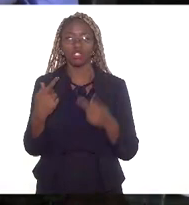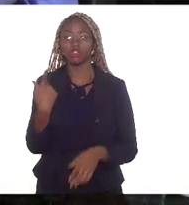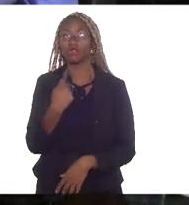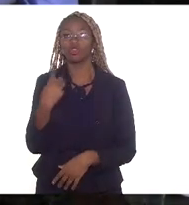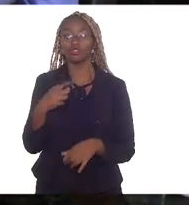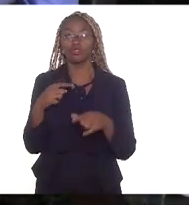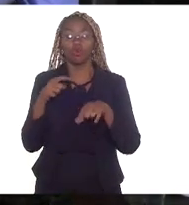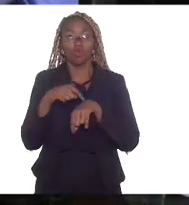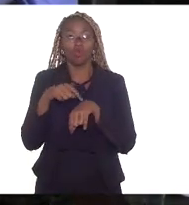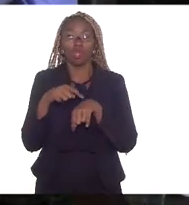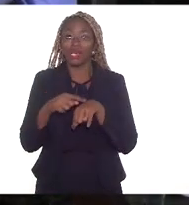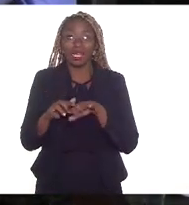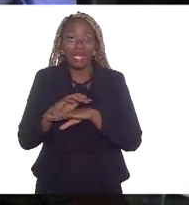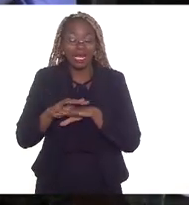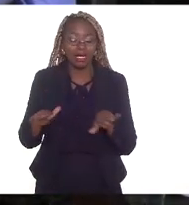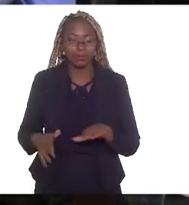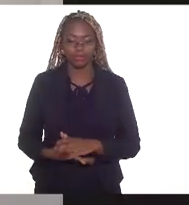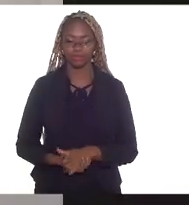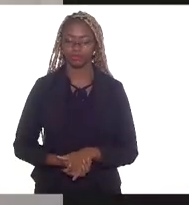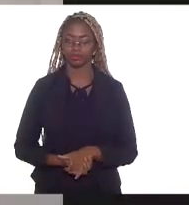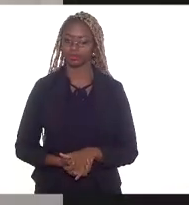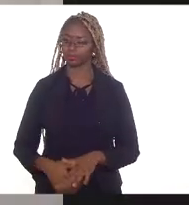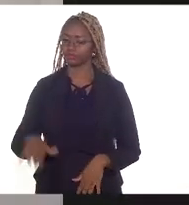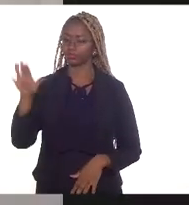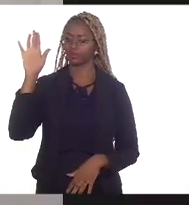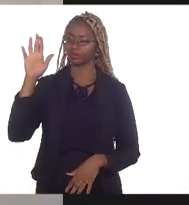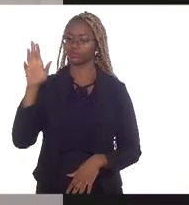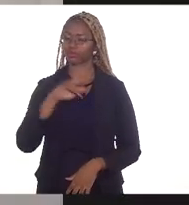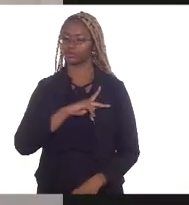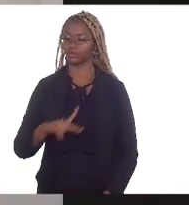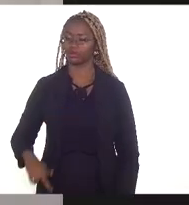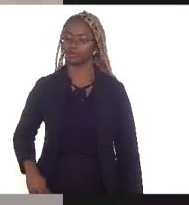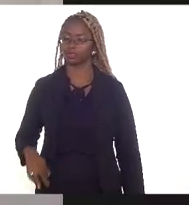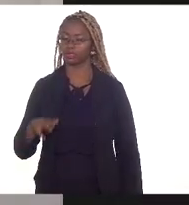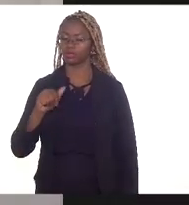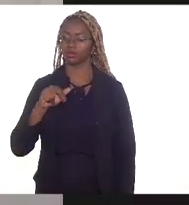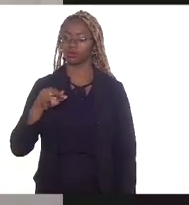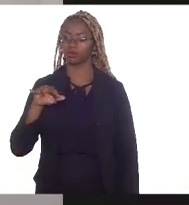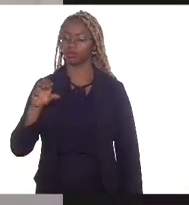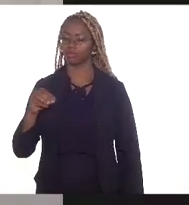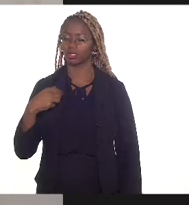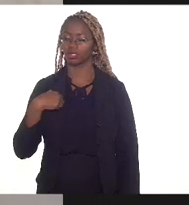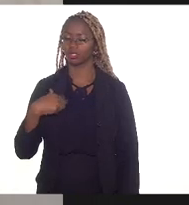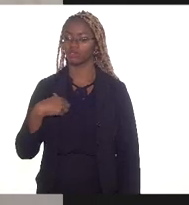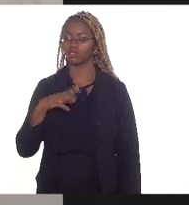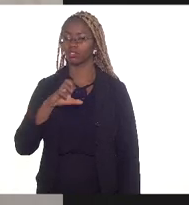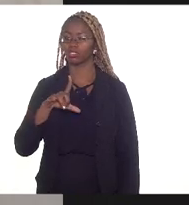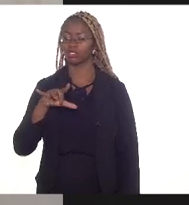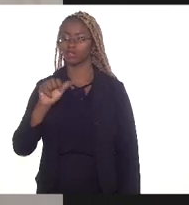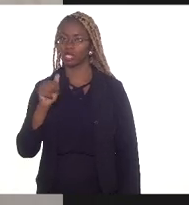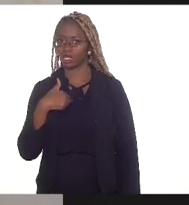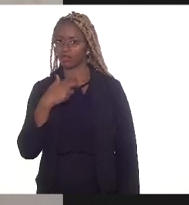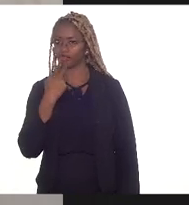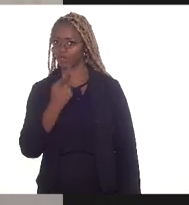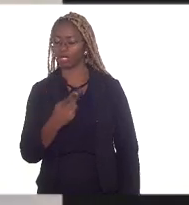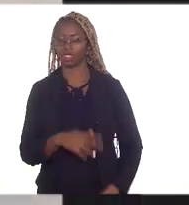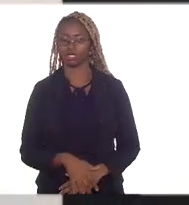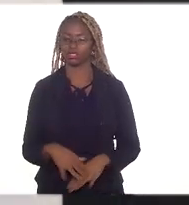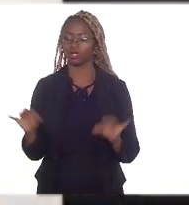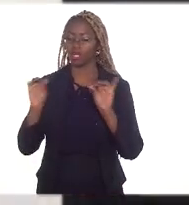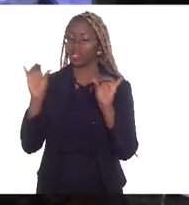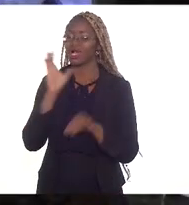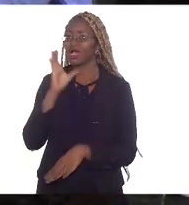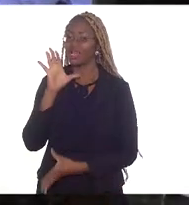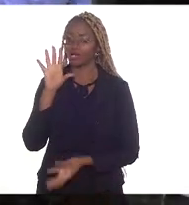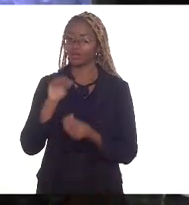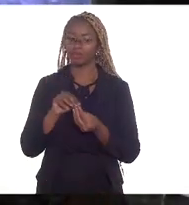cima. Presidente Márcio Canella, Célia Jordão, boa tarde. Muito rapidamente. Sim, como vai? Com a boa